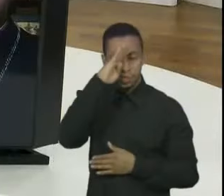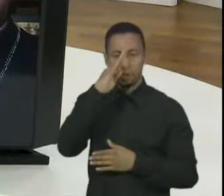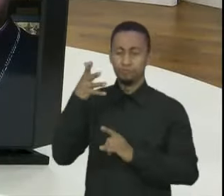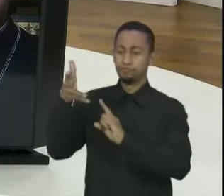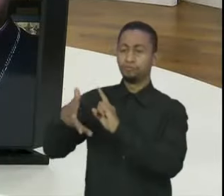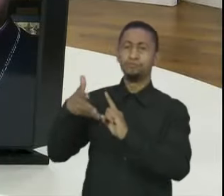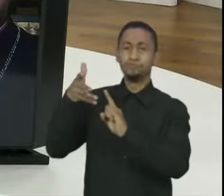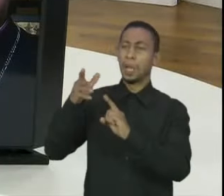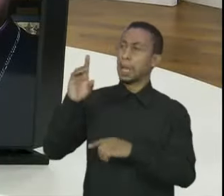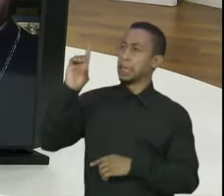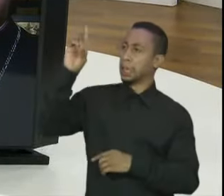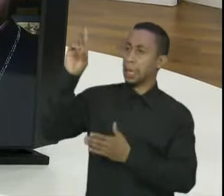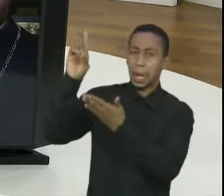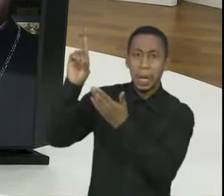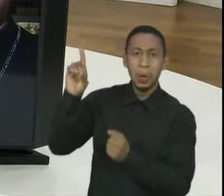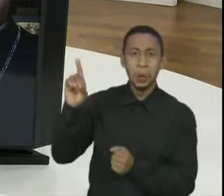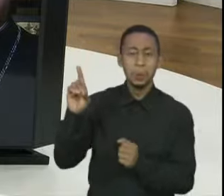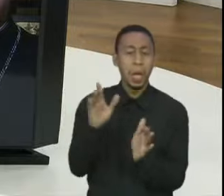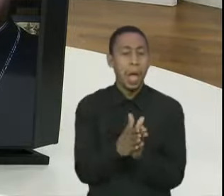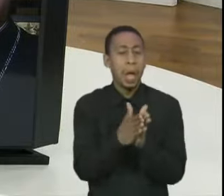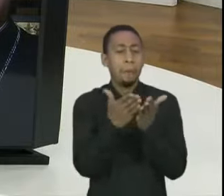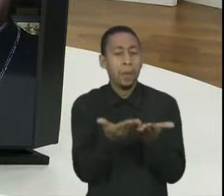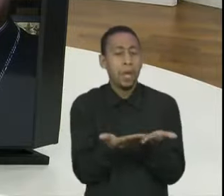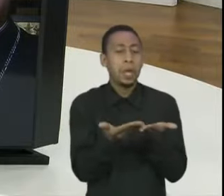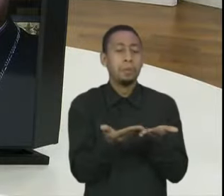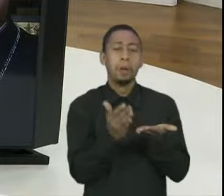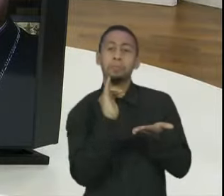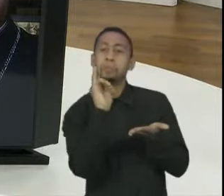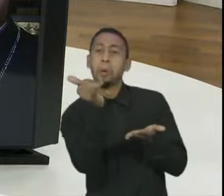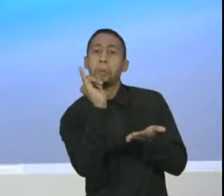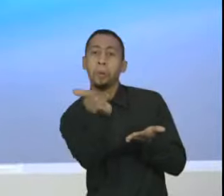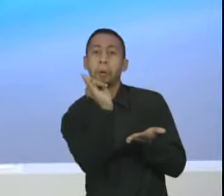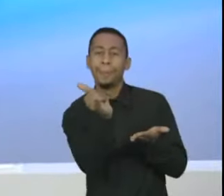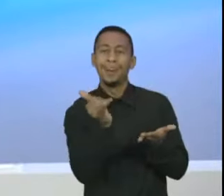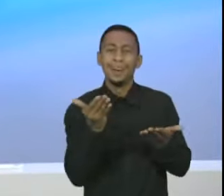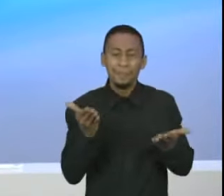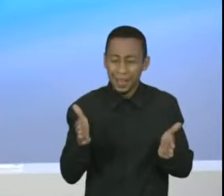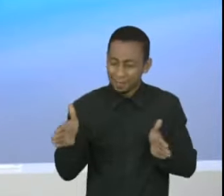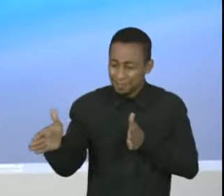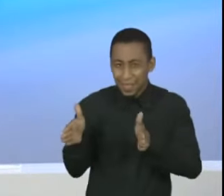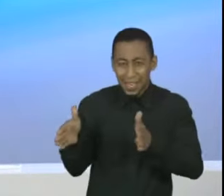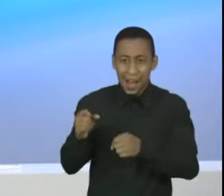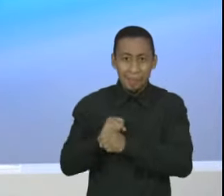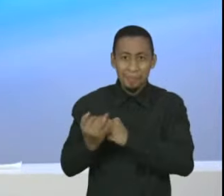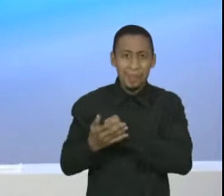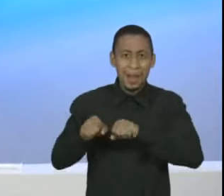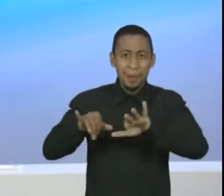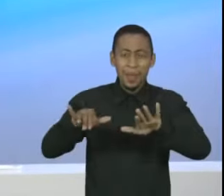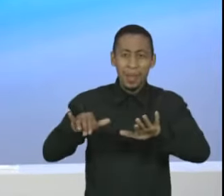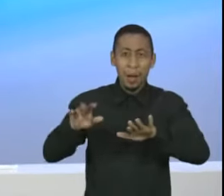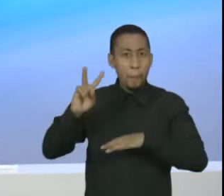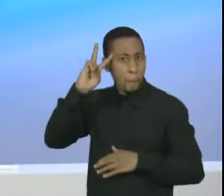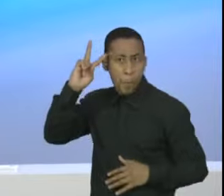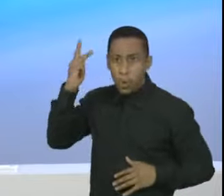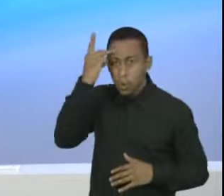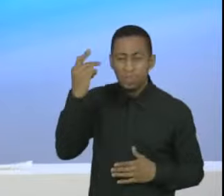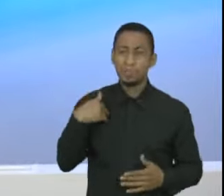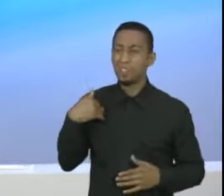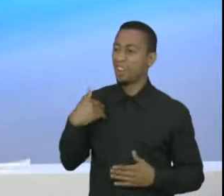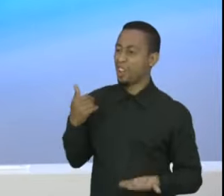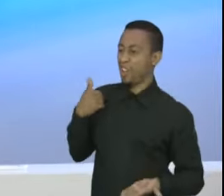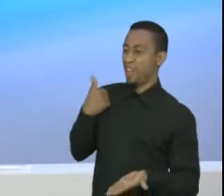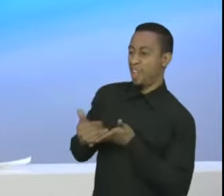bíblicas com com frequência mas em meio a pandemia a gente viu um presidente da república que usou expressões como e daí